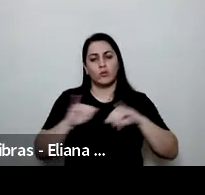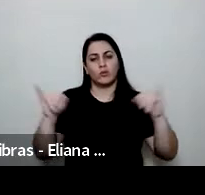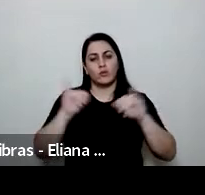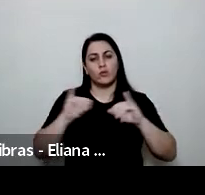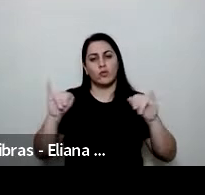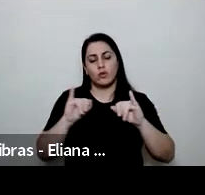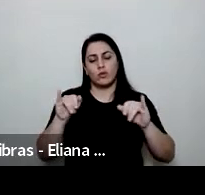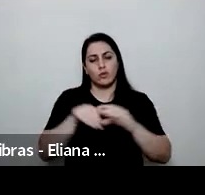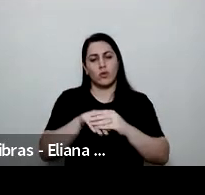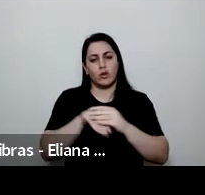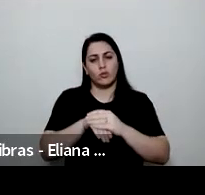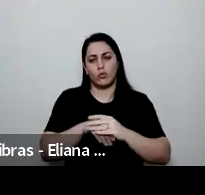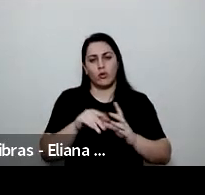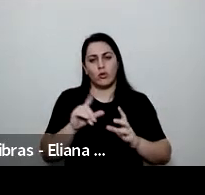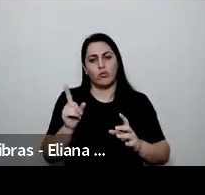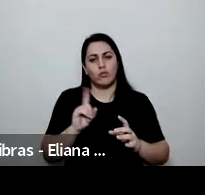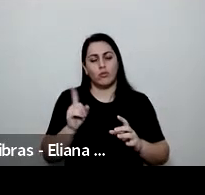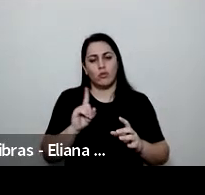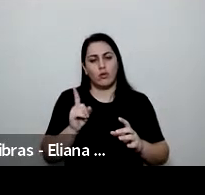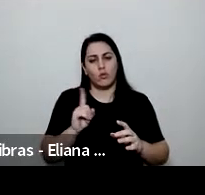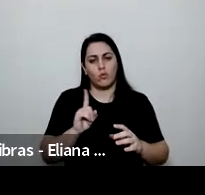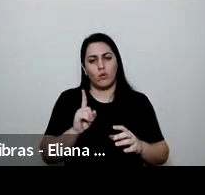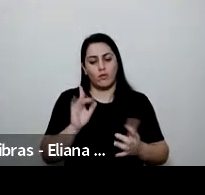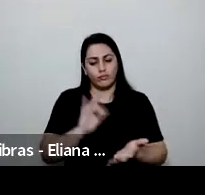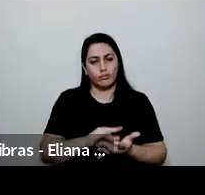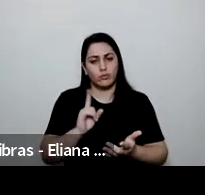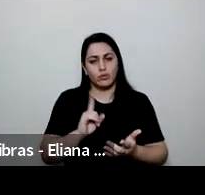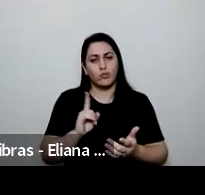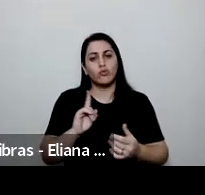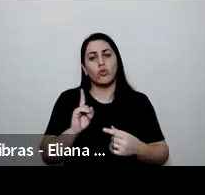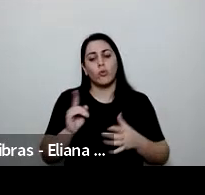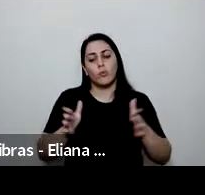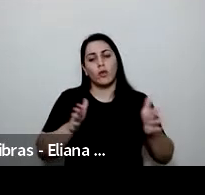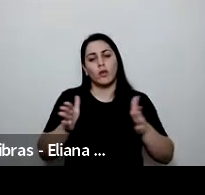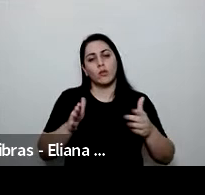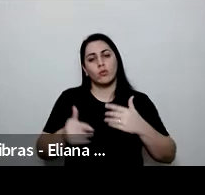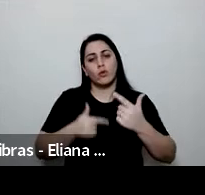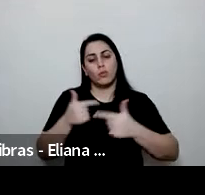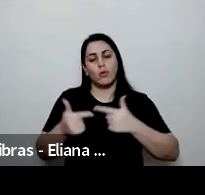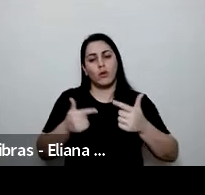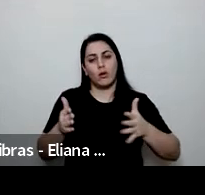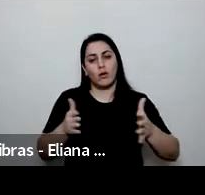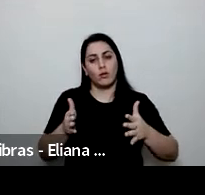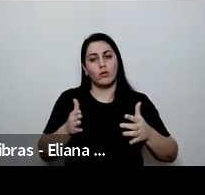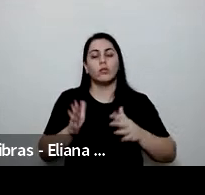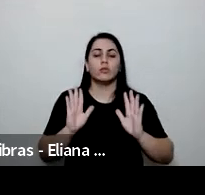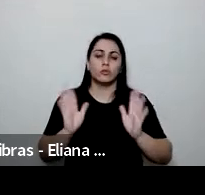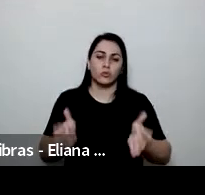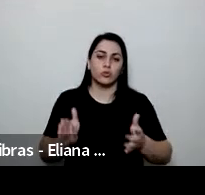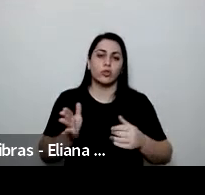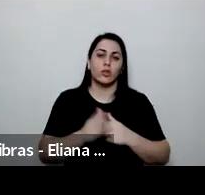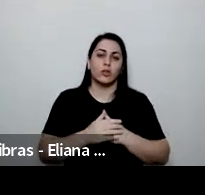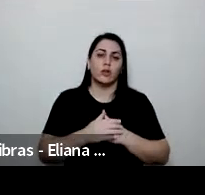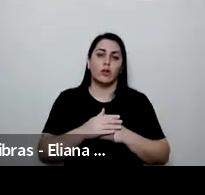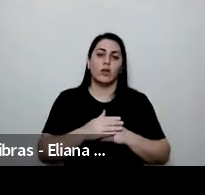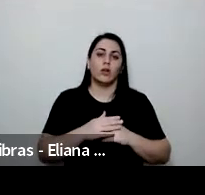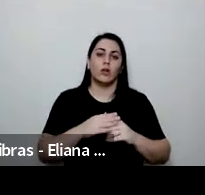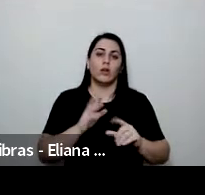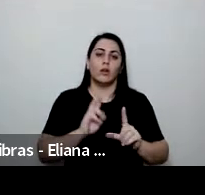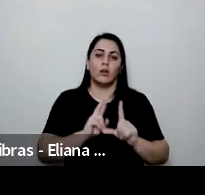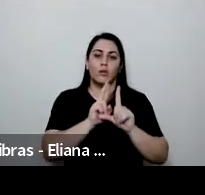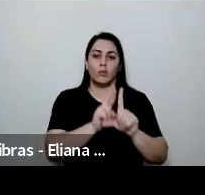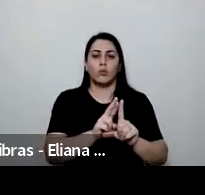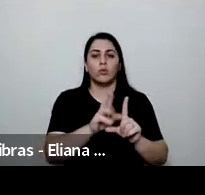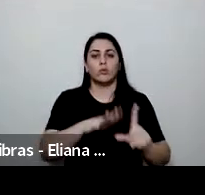divulgação de sua atividade parlamentar estava se manifestar a douta procuradoria pugnou pela procedência